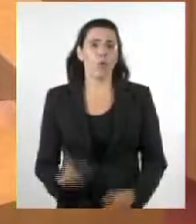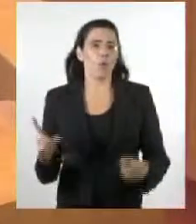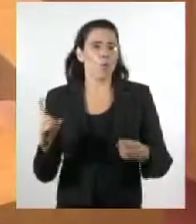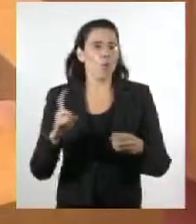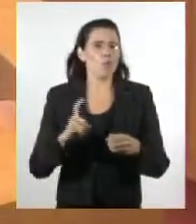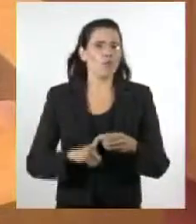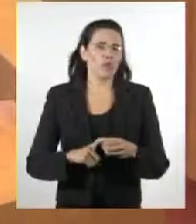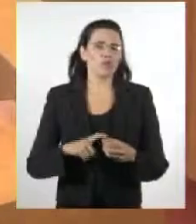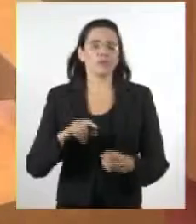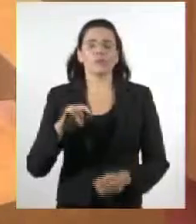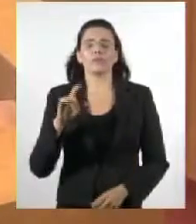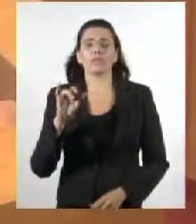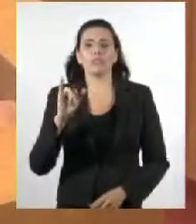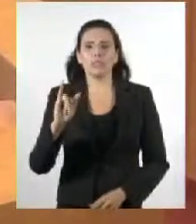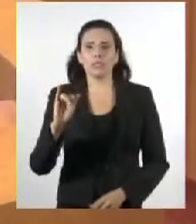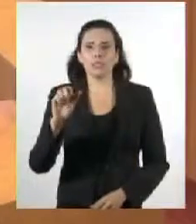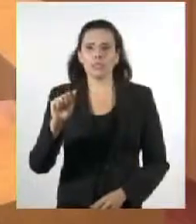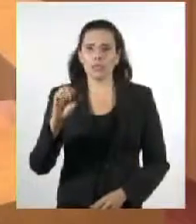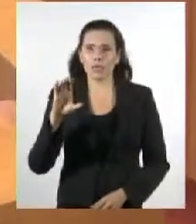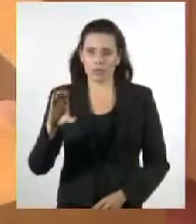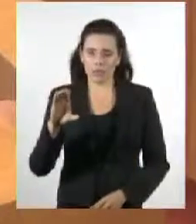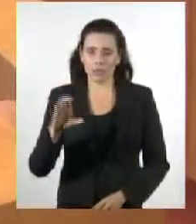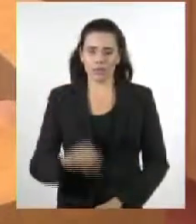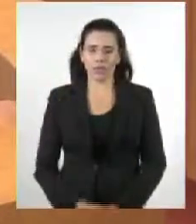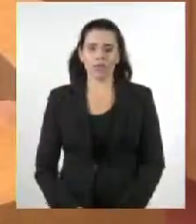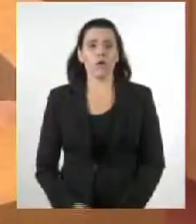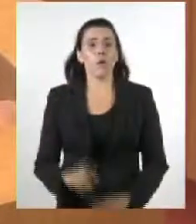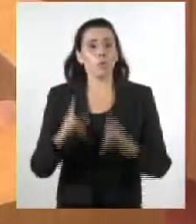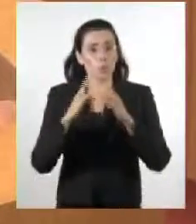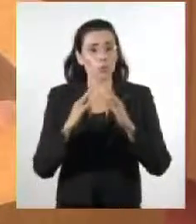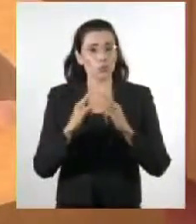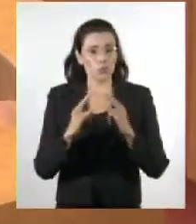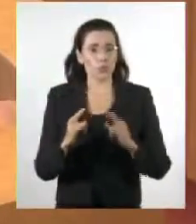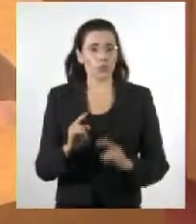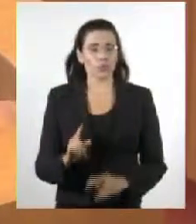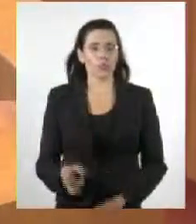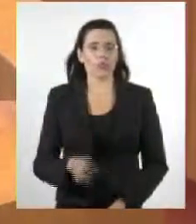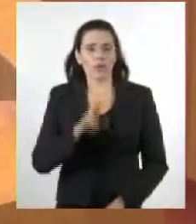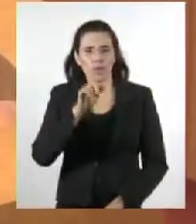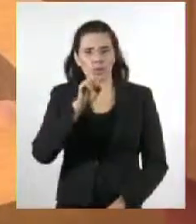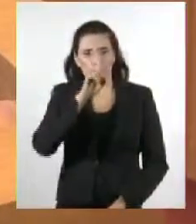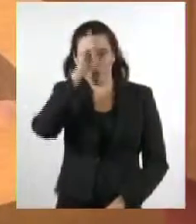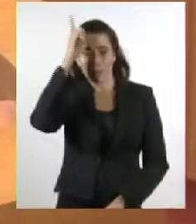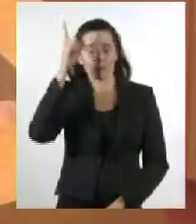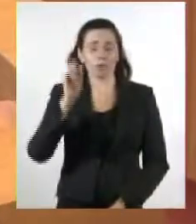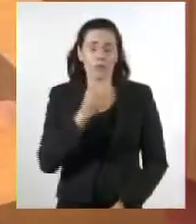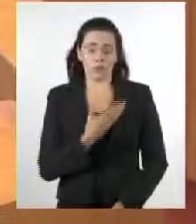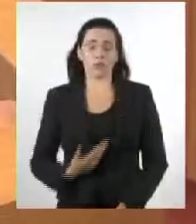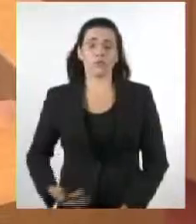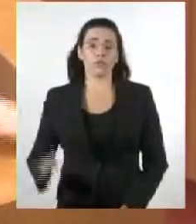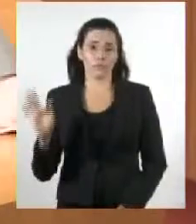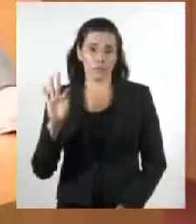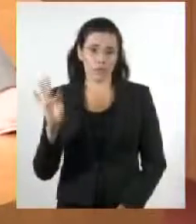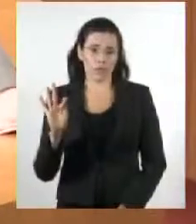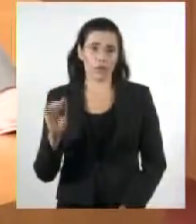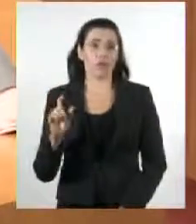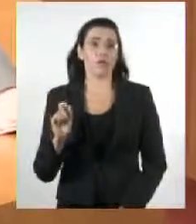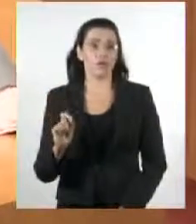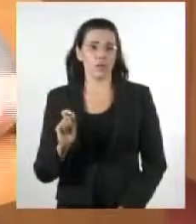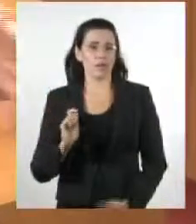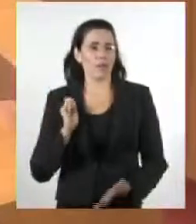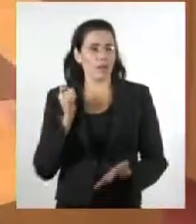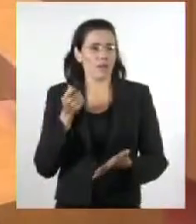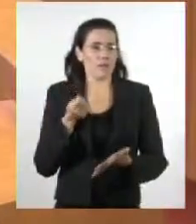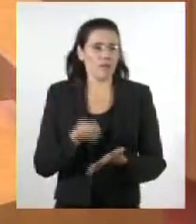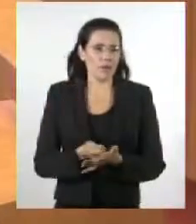IAC, que foi um instituto criado pelo governo federal como uma forma de compensar os baixos valores da tabela SUS.